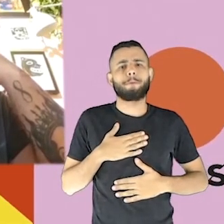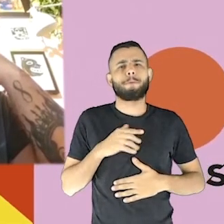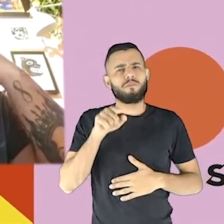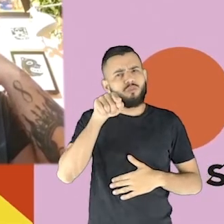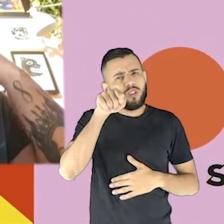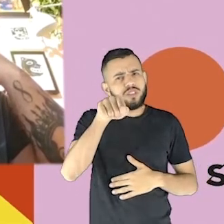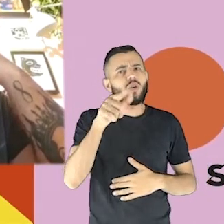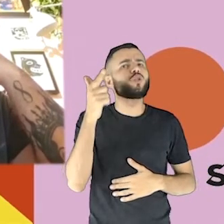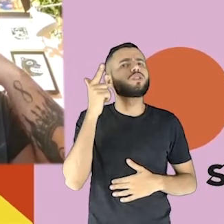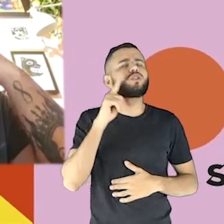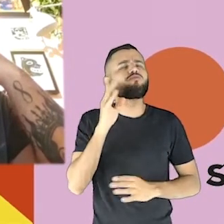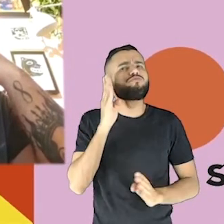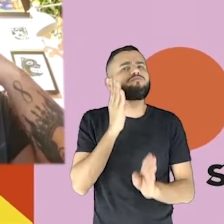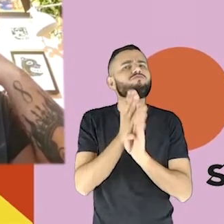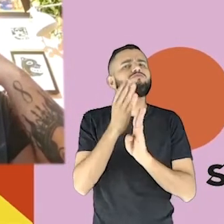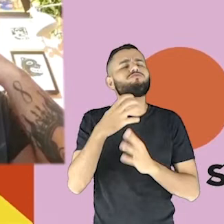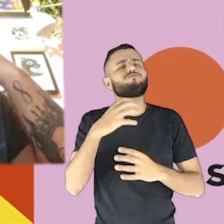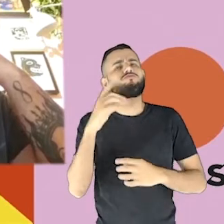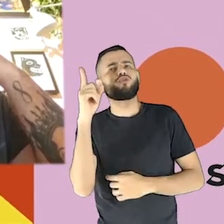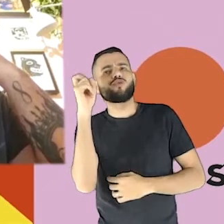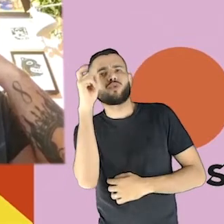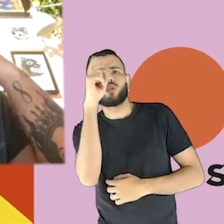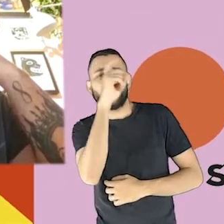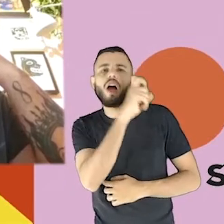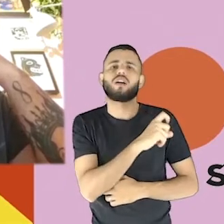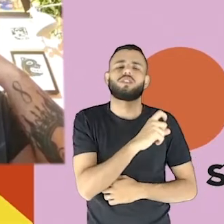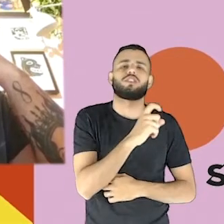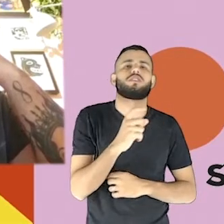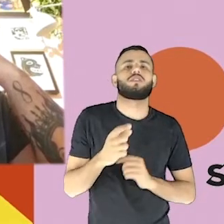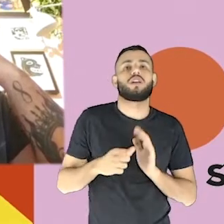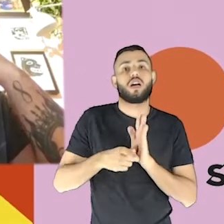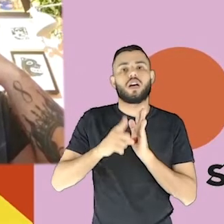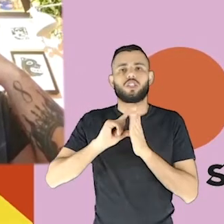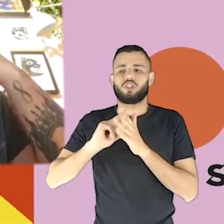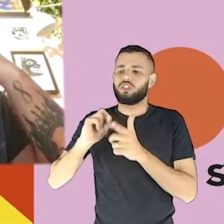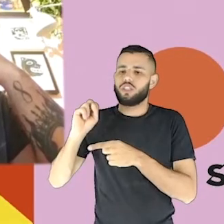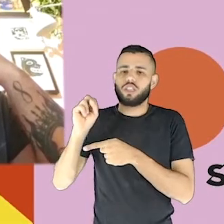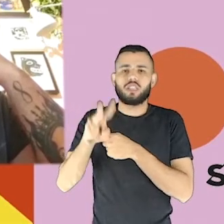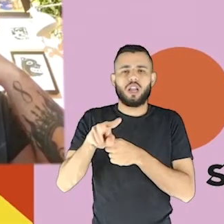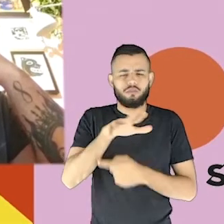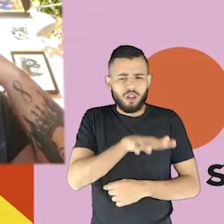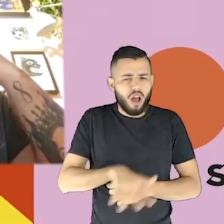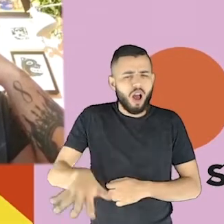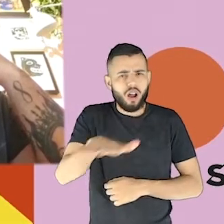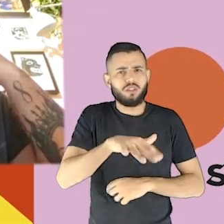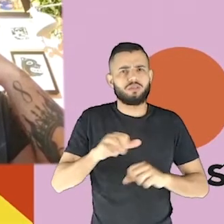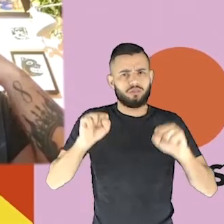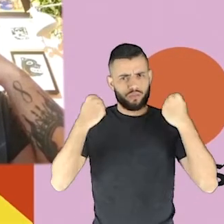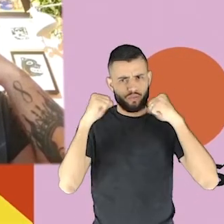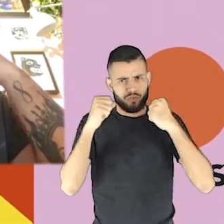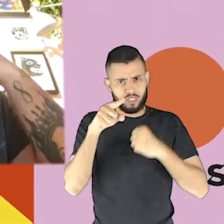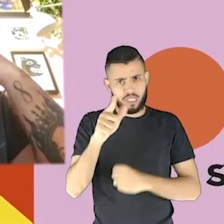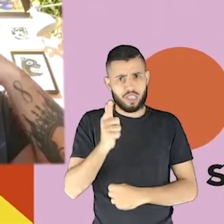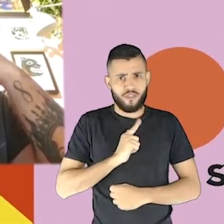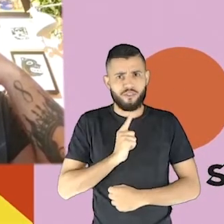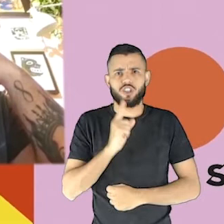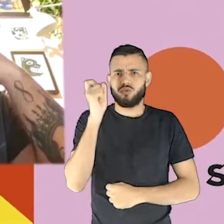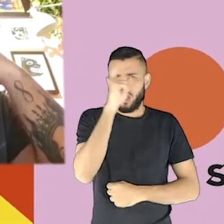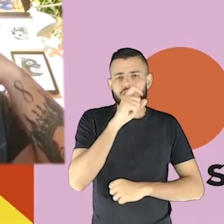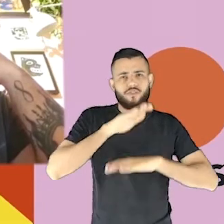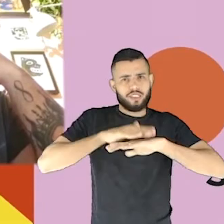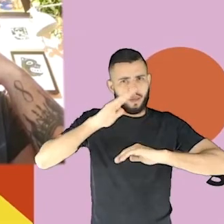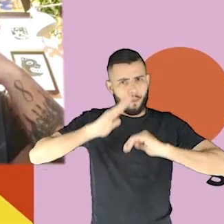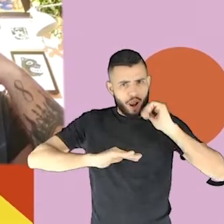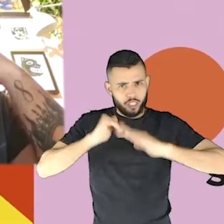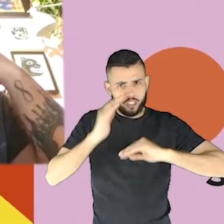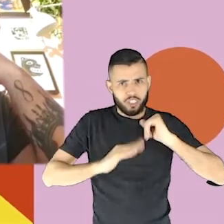você encontrou dificuldades antes de entrar nesse meio da atividade física, se você encontrou dificuldades para fazer